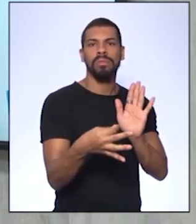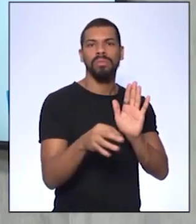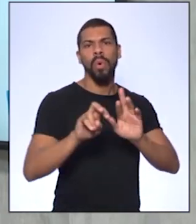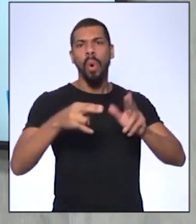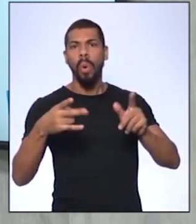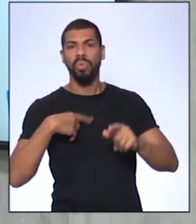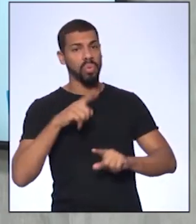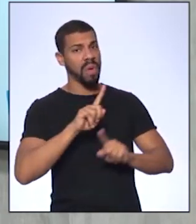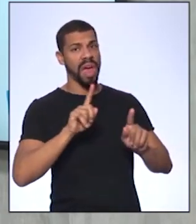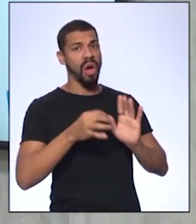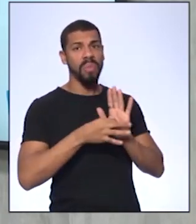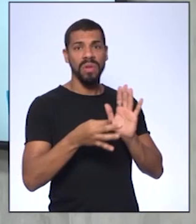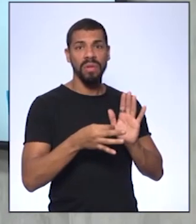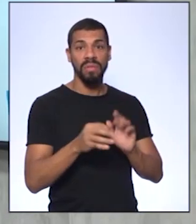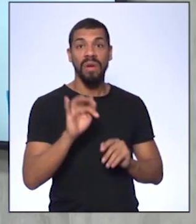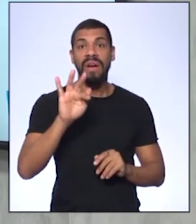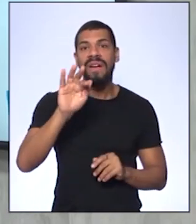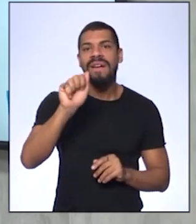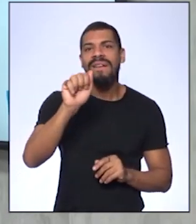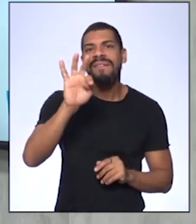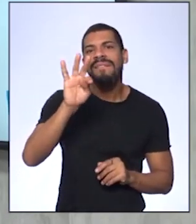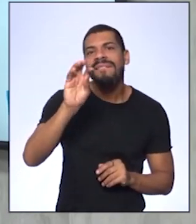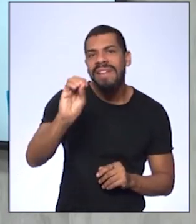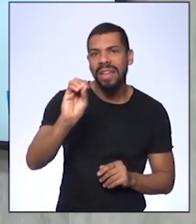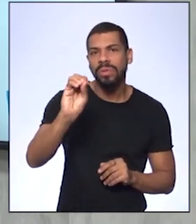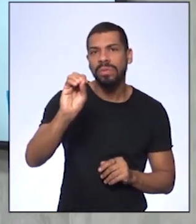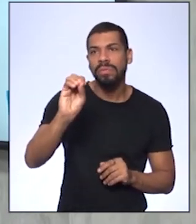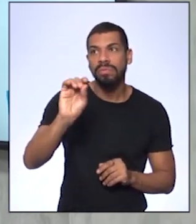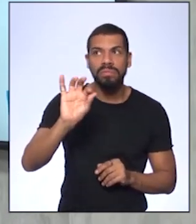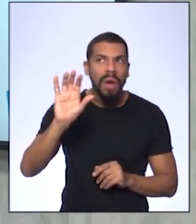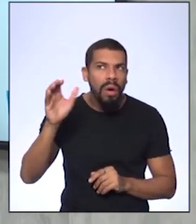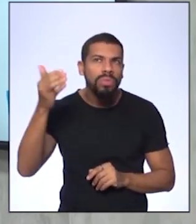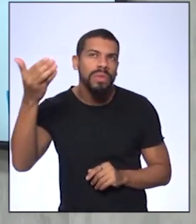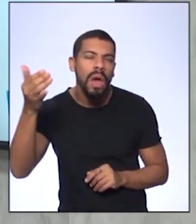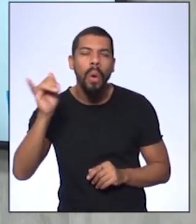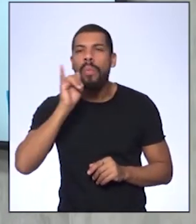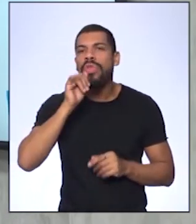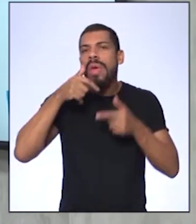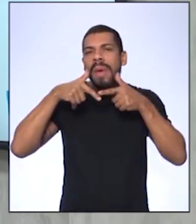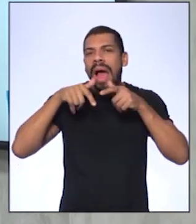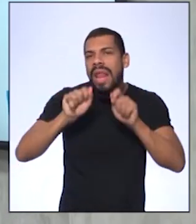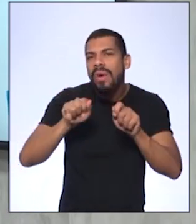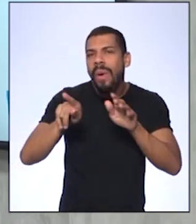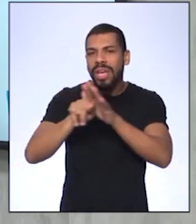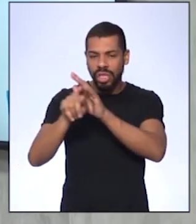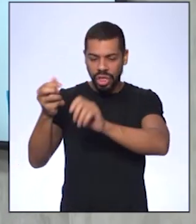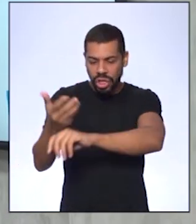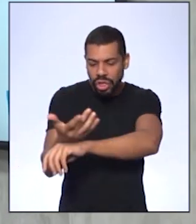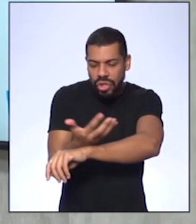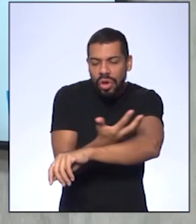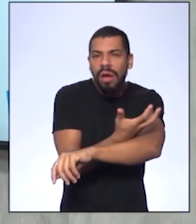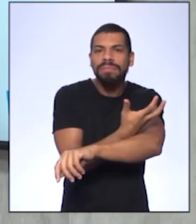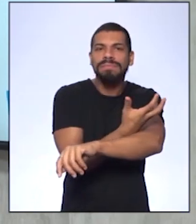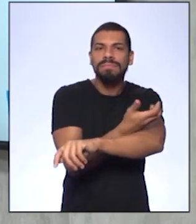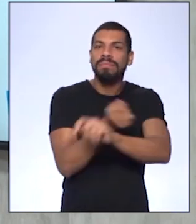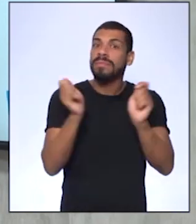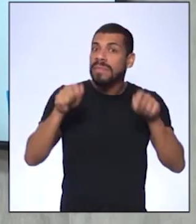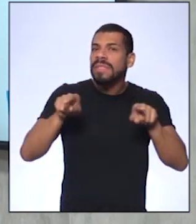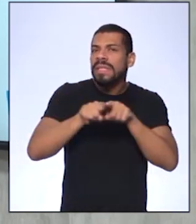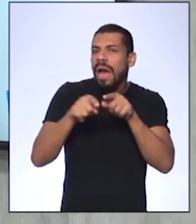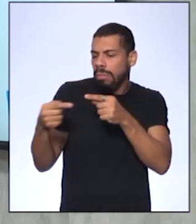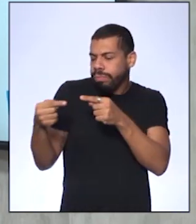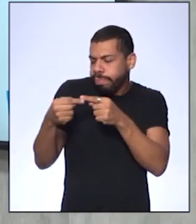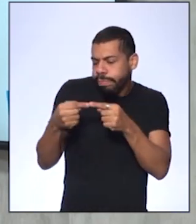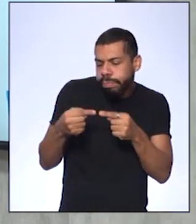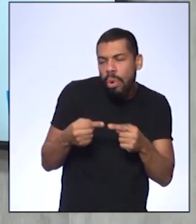não é opinião, é o fato. E isso é objetivismo. Então, guarda, a linguagem emotiva, ela tem a ver com o quê?